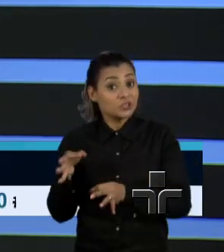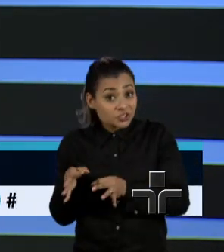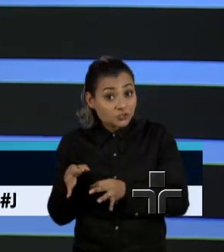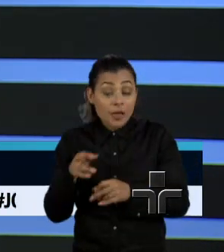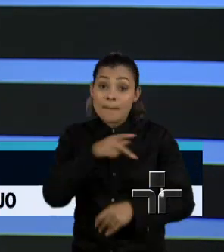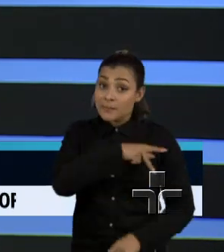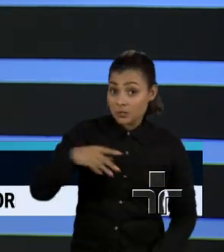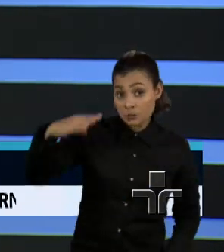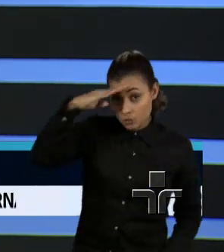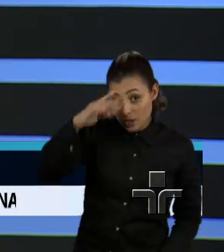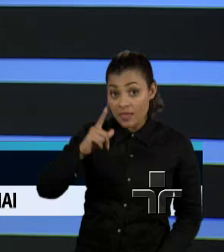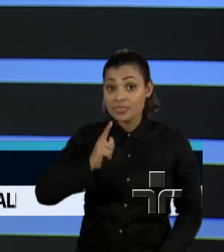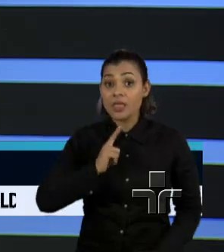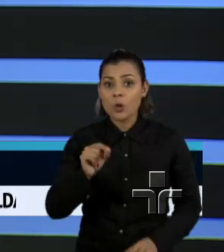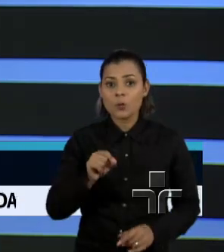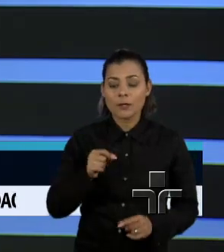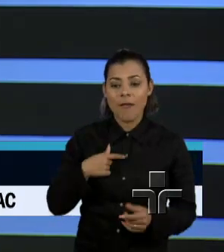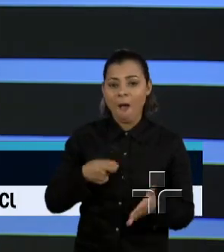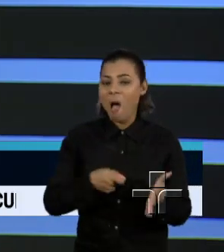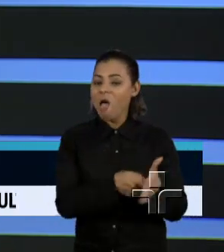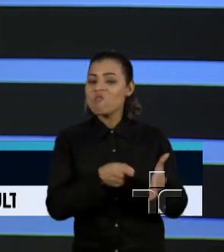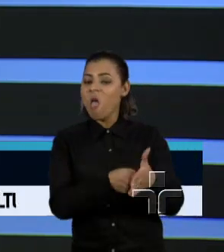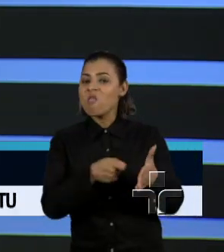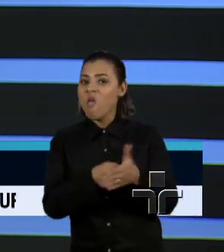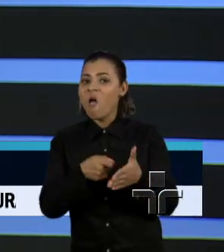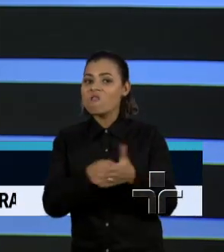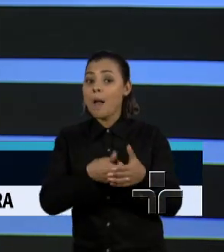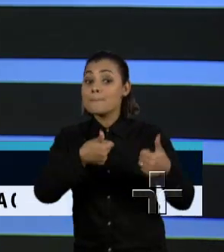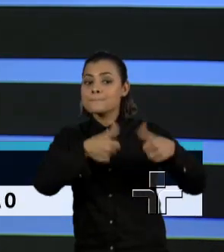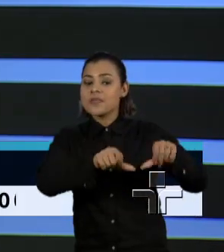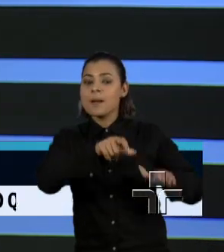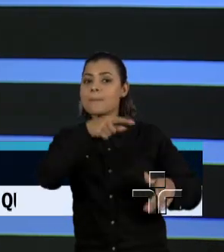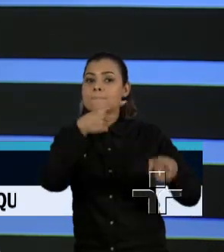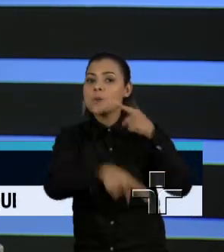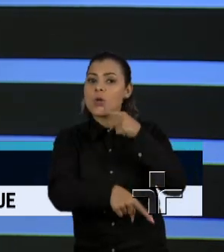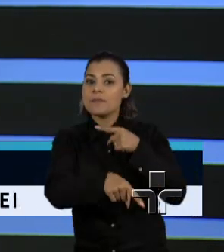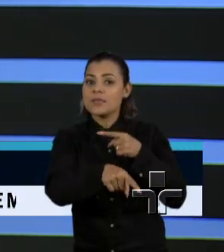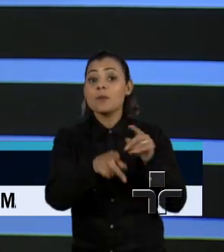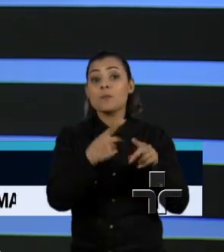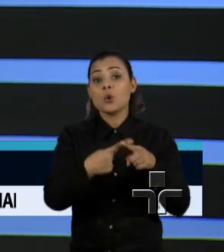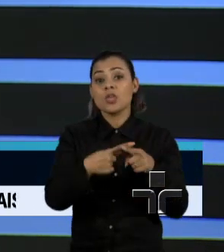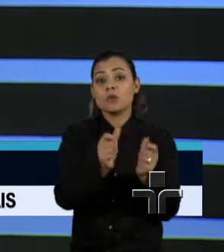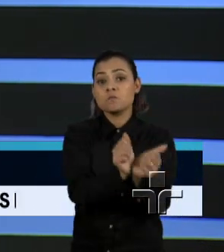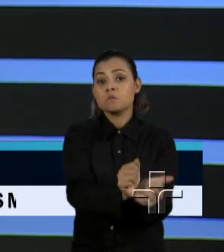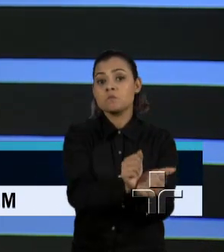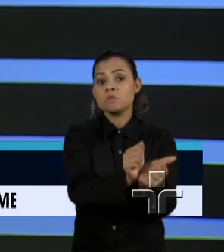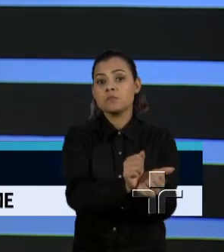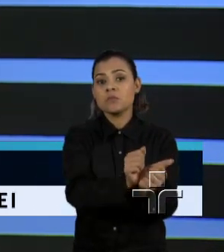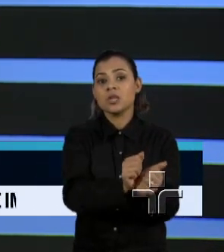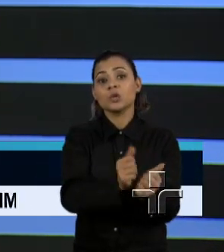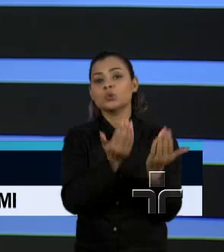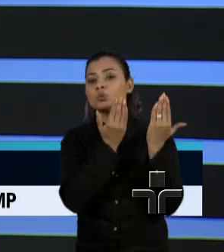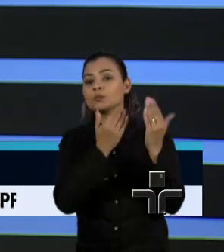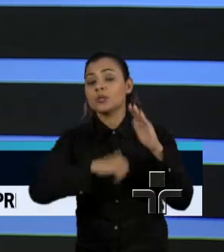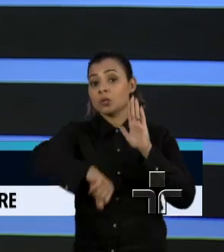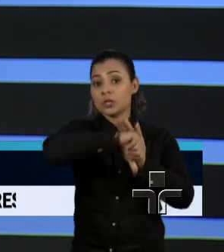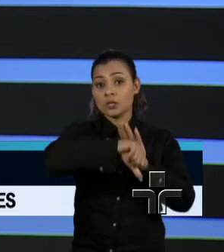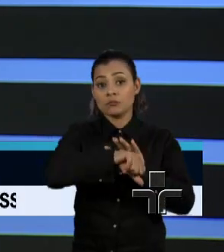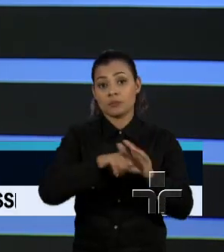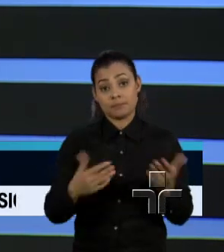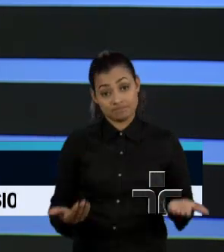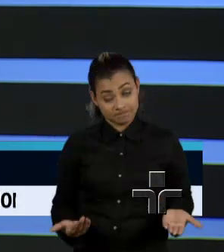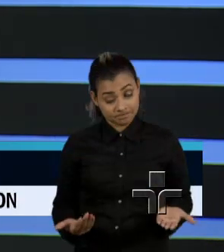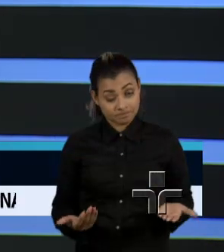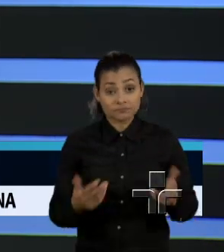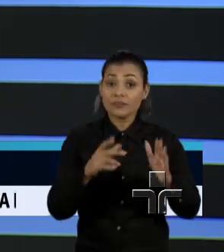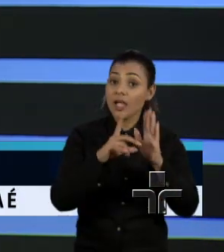Bolsonaro tem sido pressionado a vetar o trecho que autoriza o uso de algemas em suspeitos de crimes, mesmo sem reação. Além